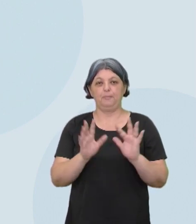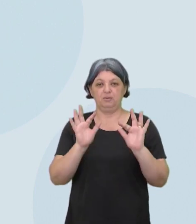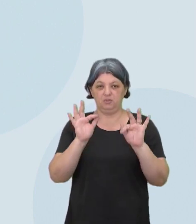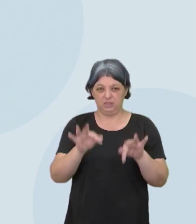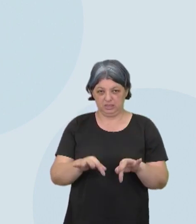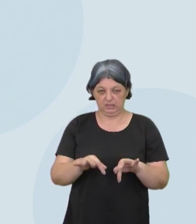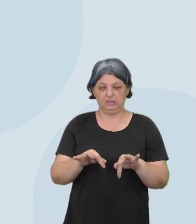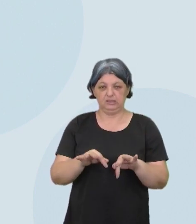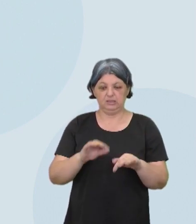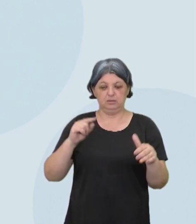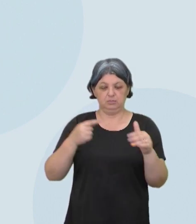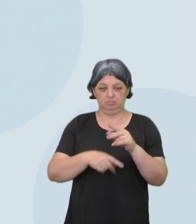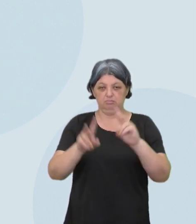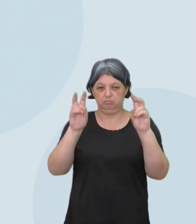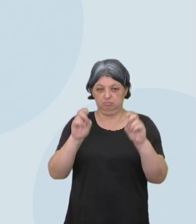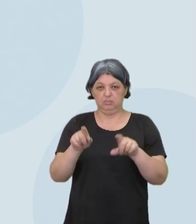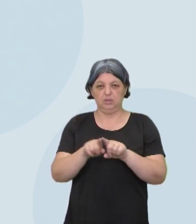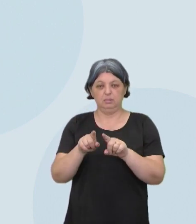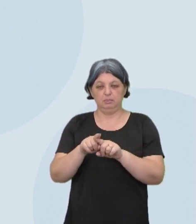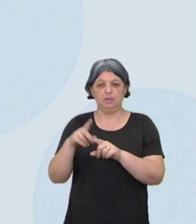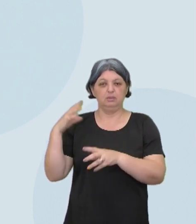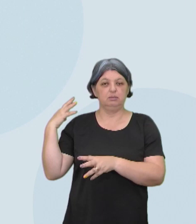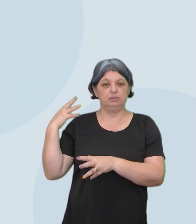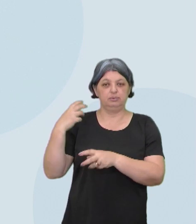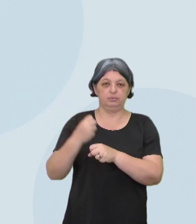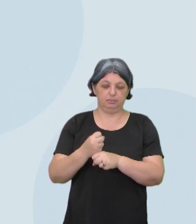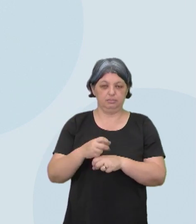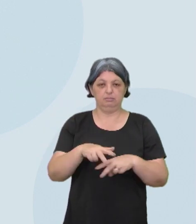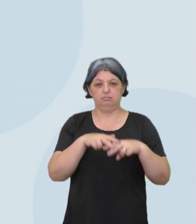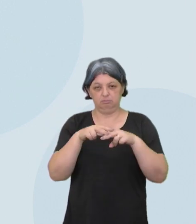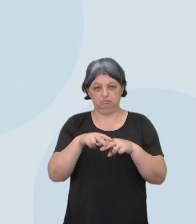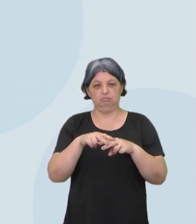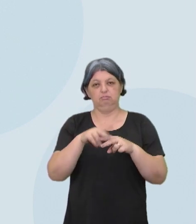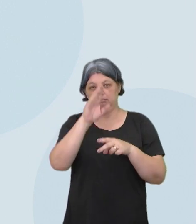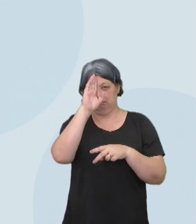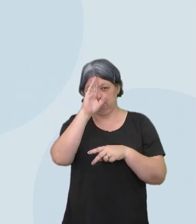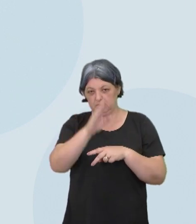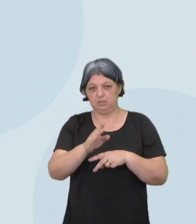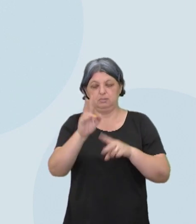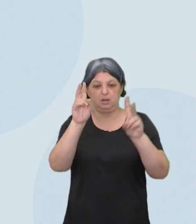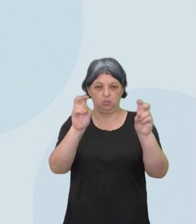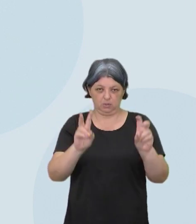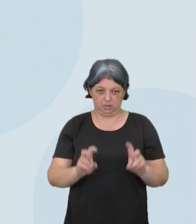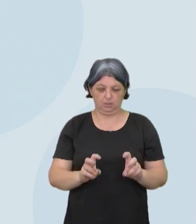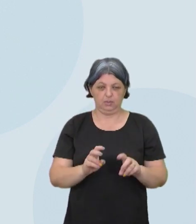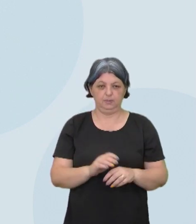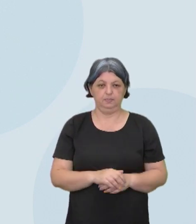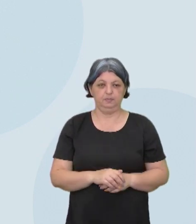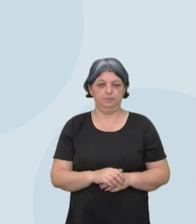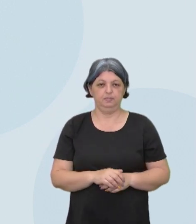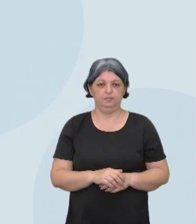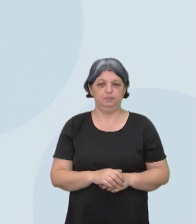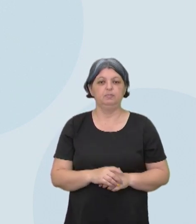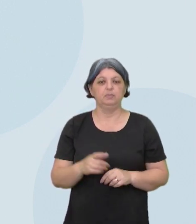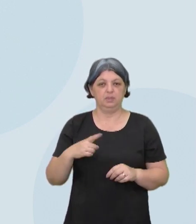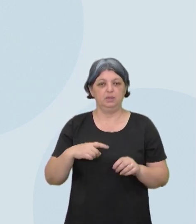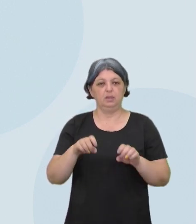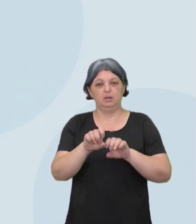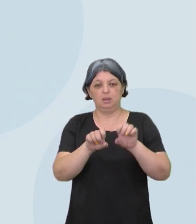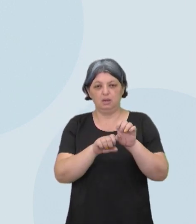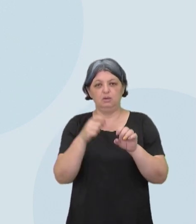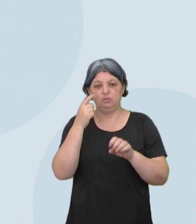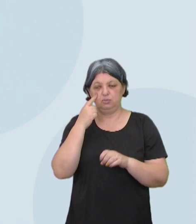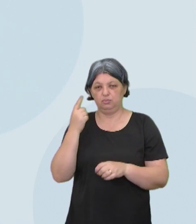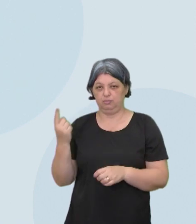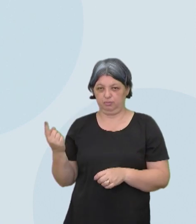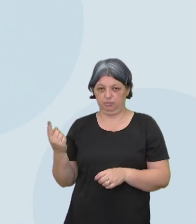aprofundamento, retomar os temas principais de cada componente, quando a gente tem aí, olha, esses eixos